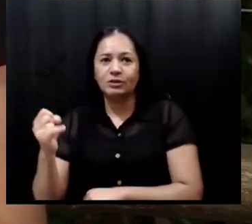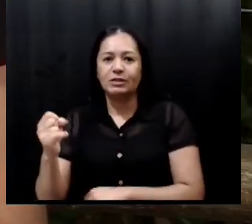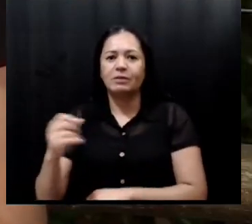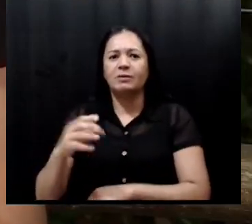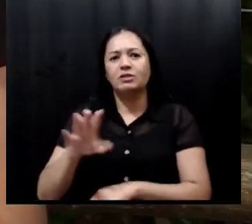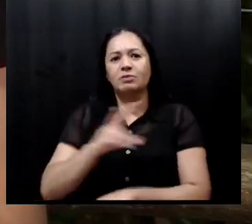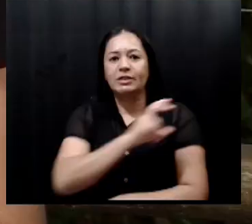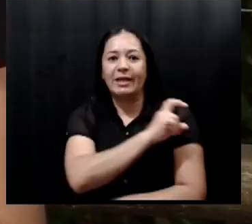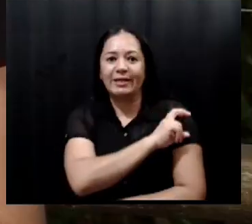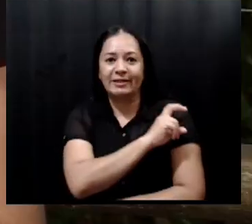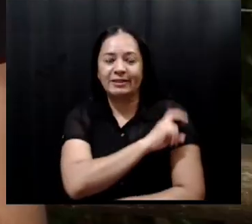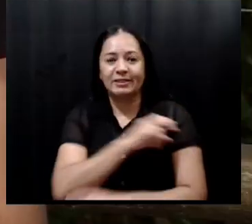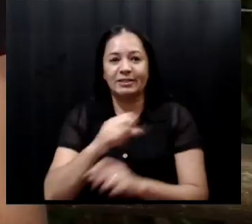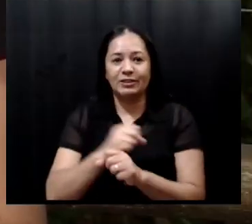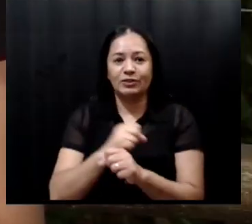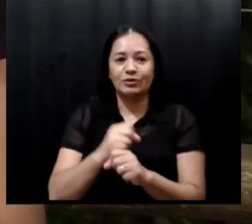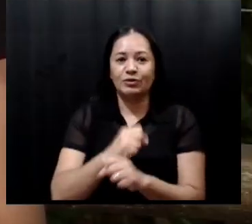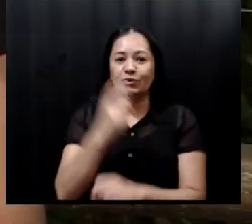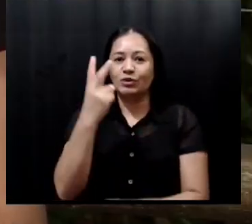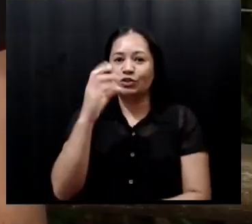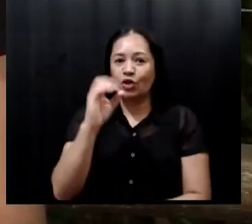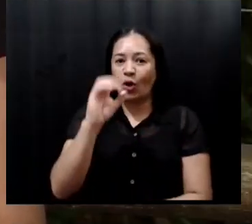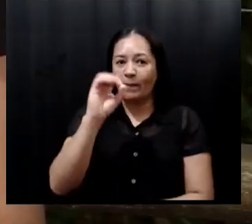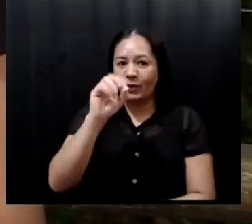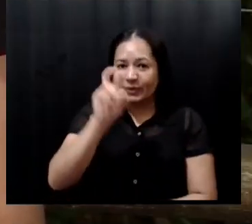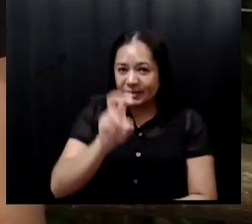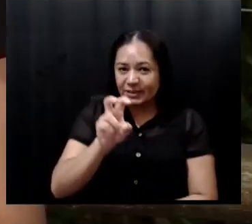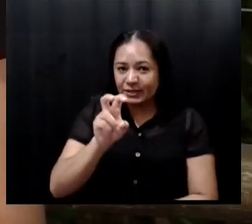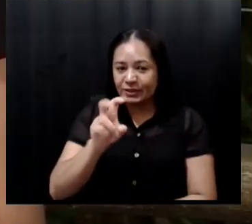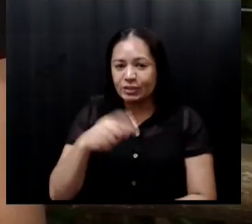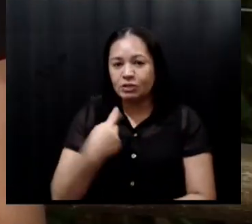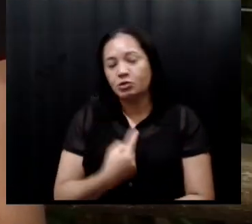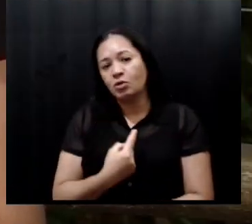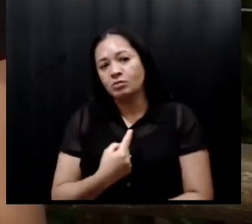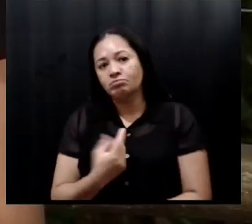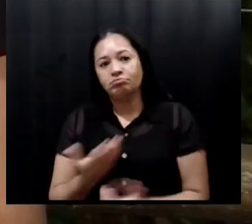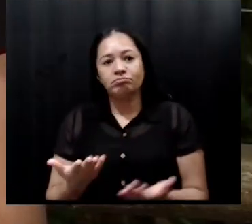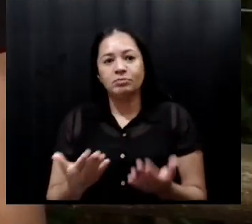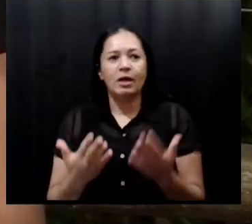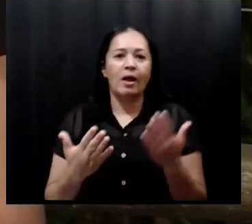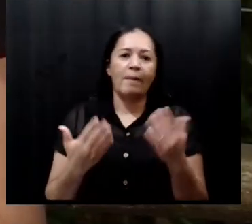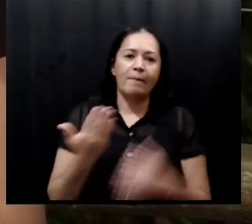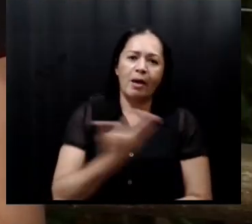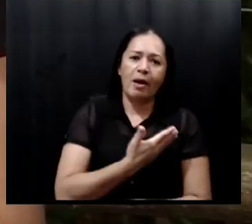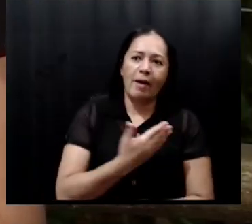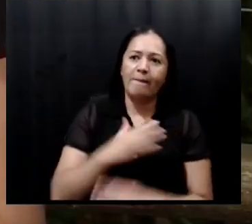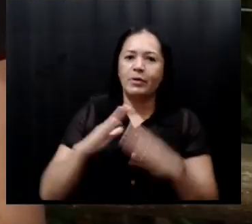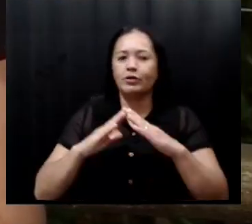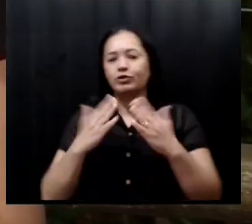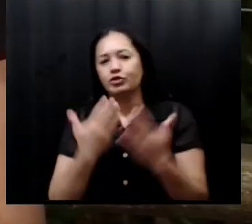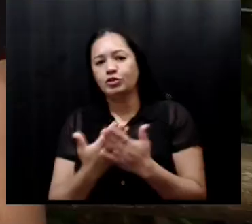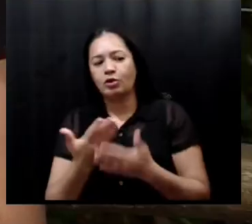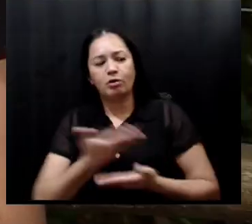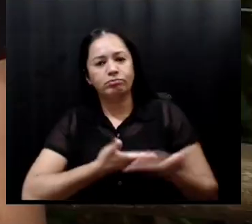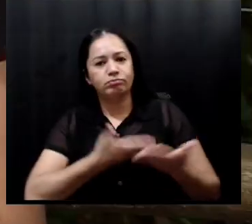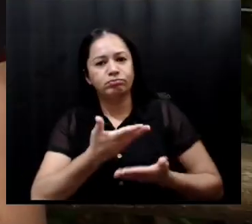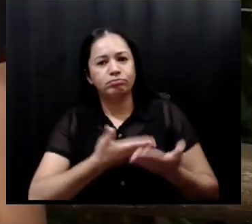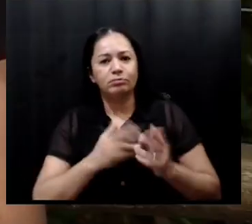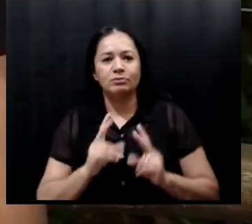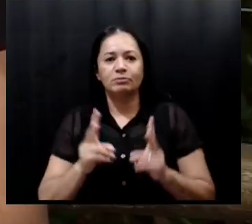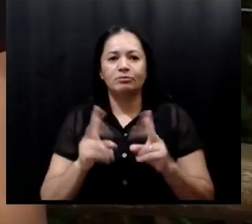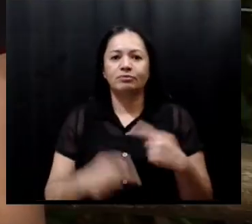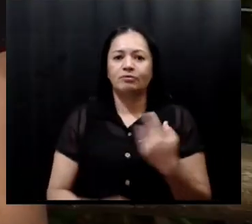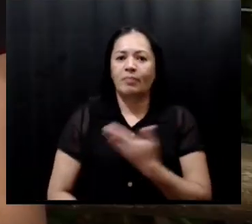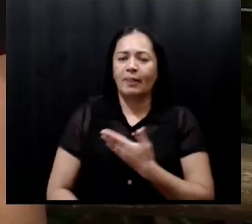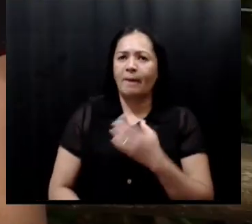já tem 20 anos aí de amizade. E a gente, né, amigo de escola, sempre convivendo, mantivemos essa amizade durante muitos e muitos